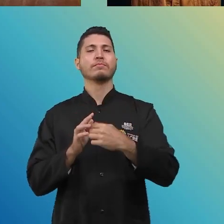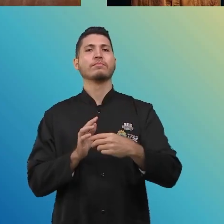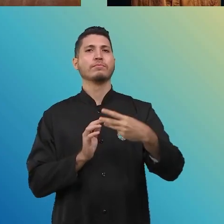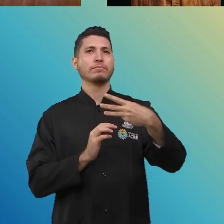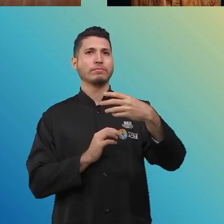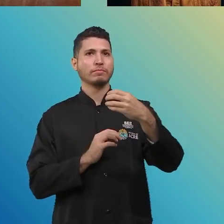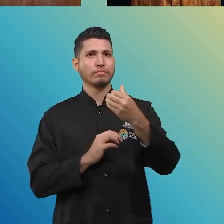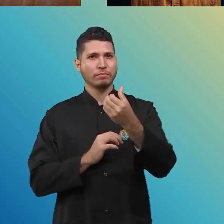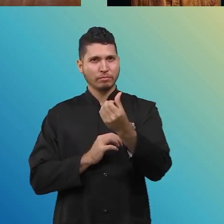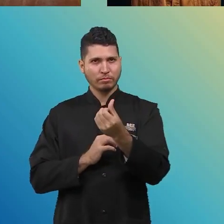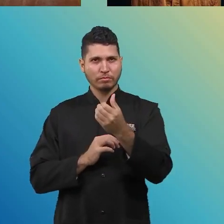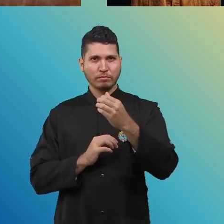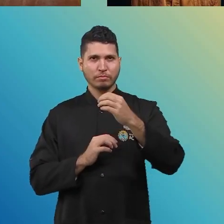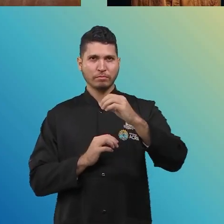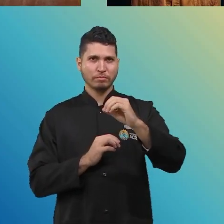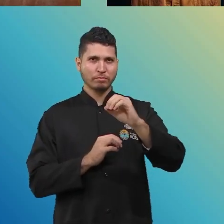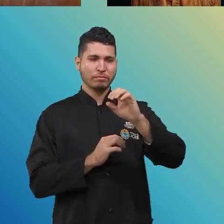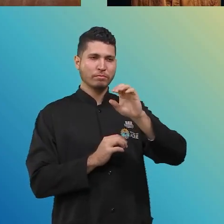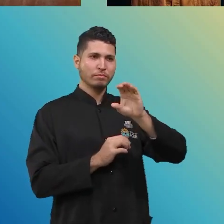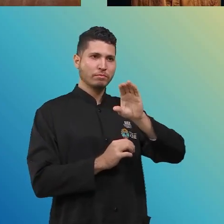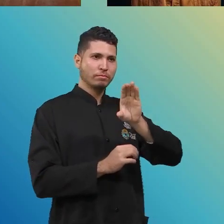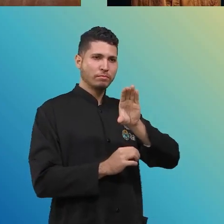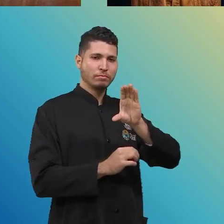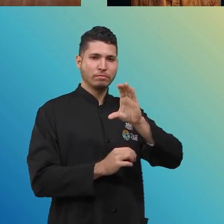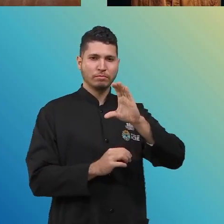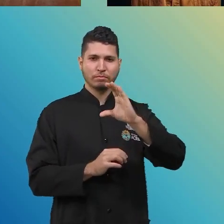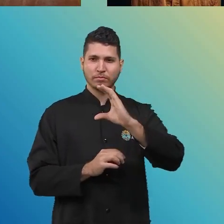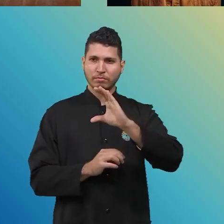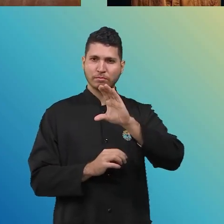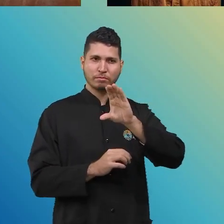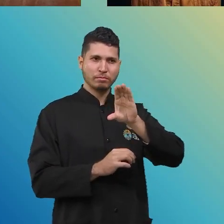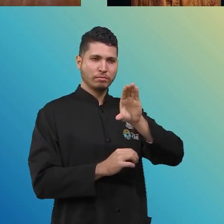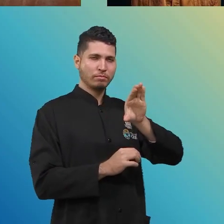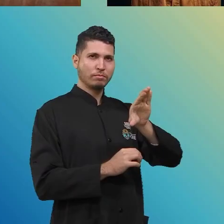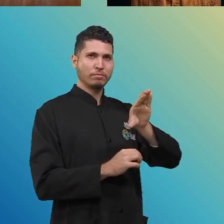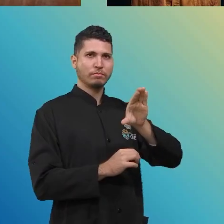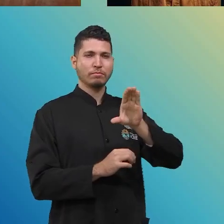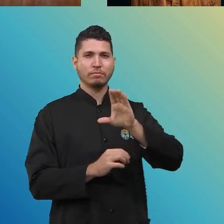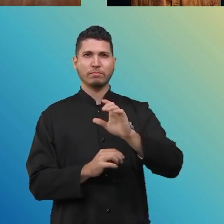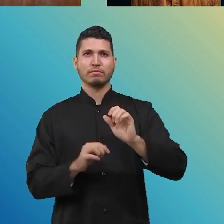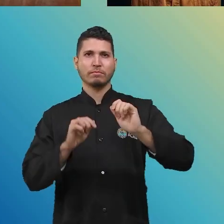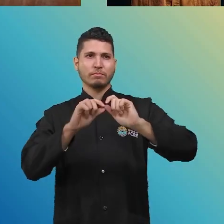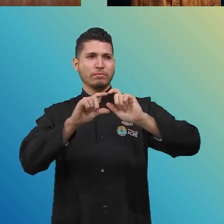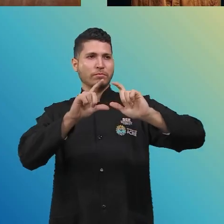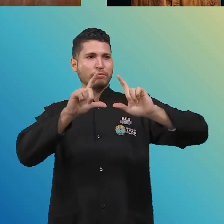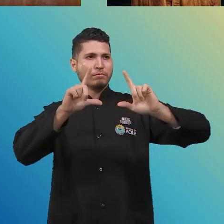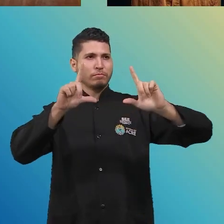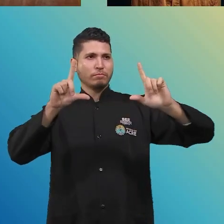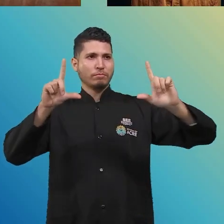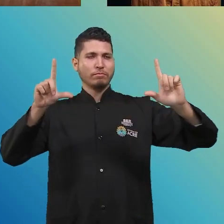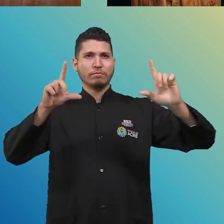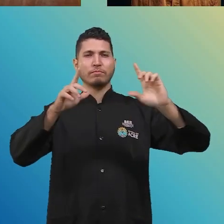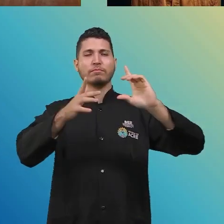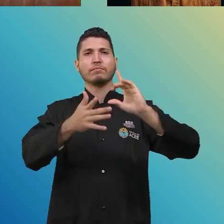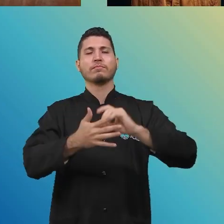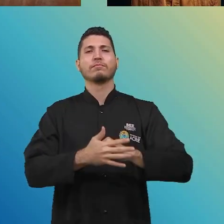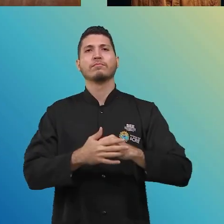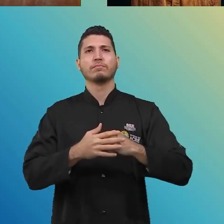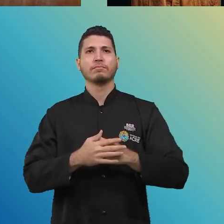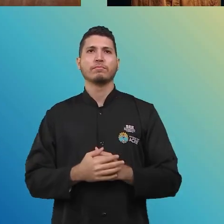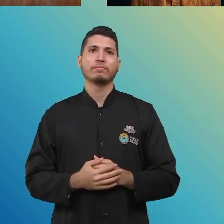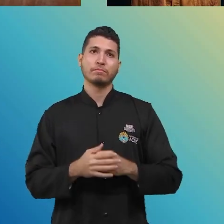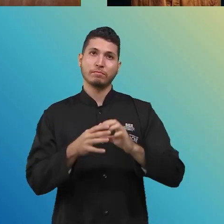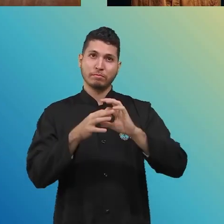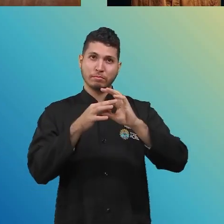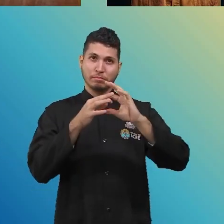tem o Google, como eu falei, tem os aplicativos de realidade aumentada e ambientes de realidade virtual que